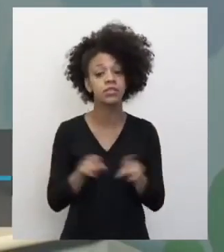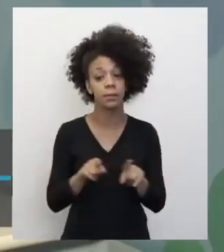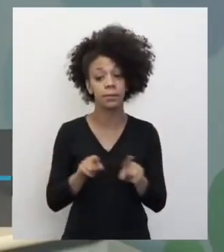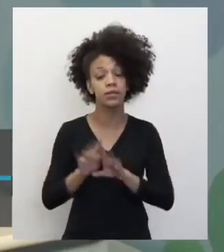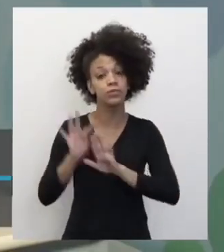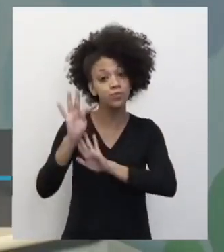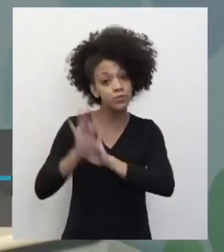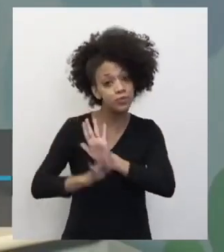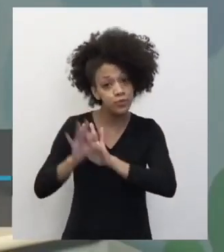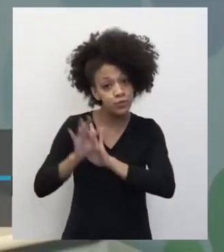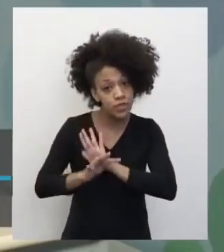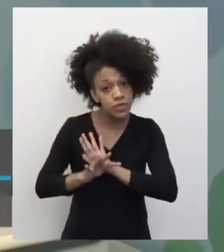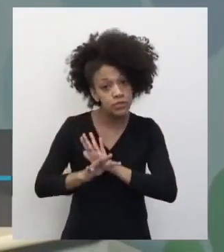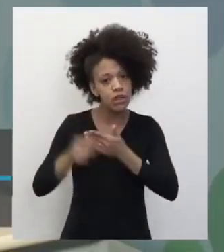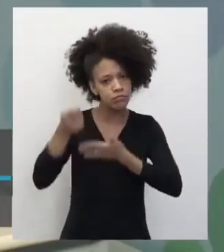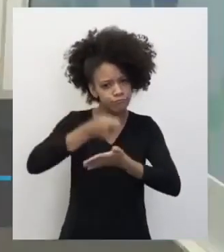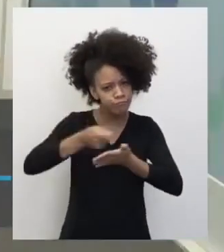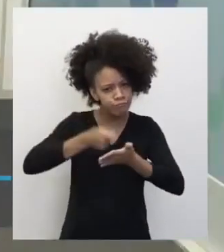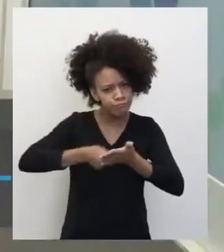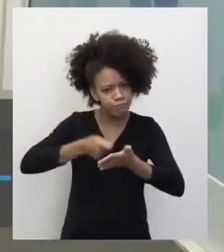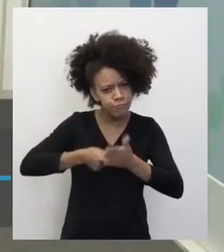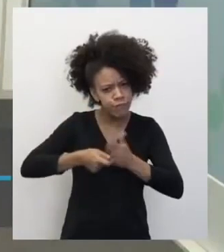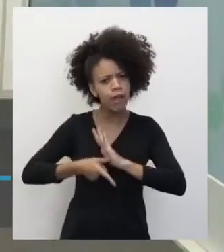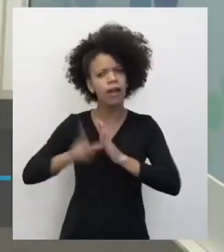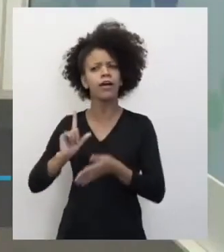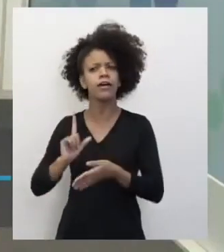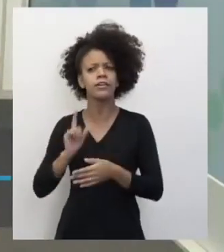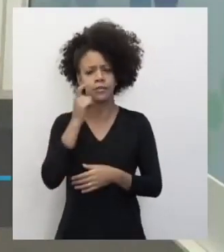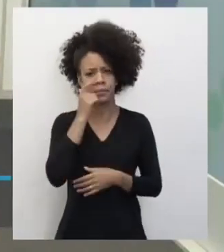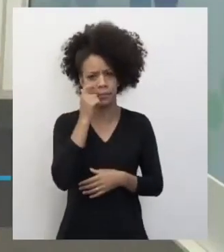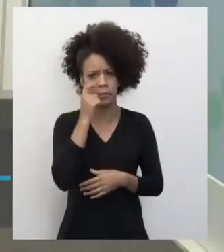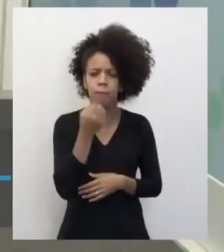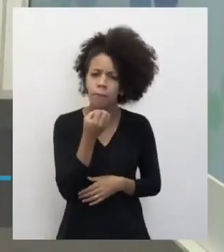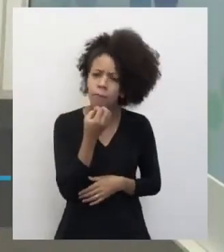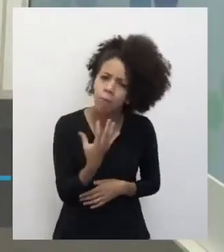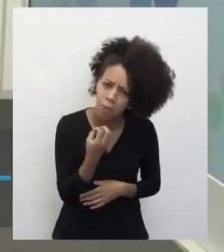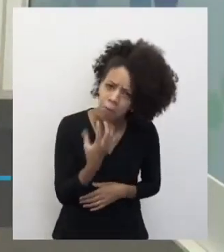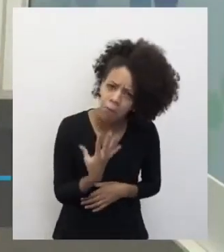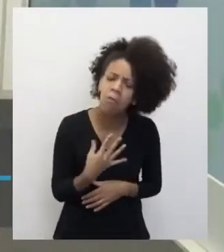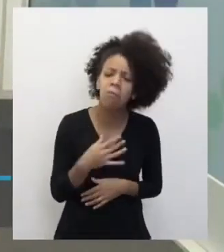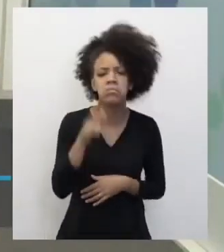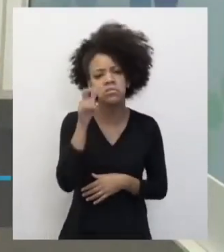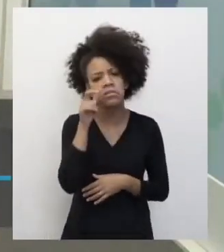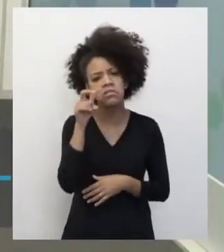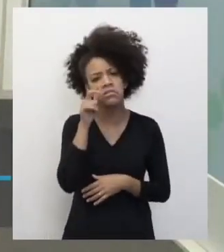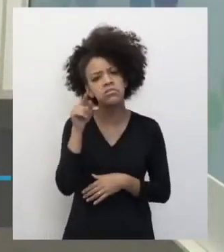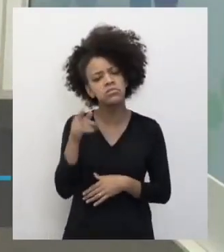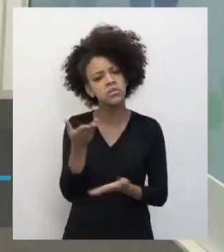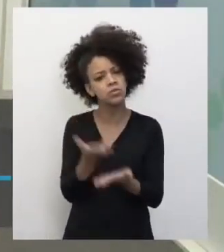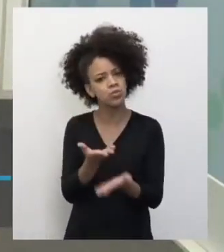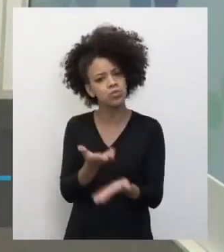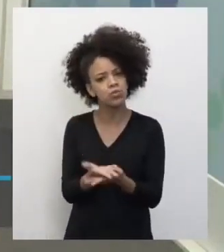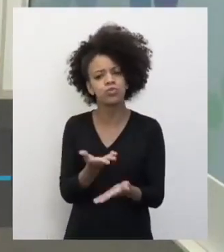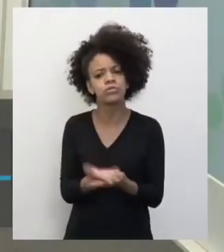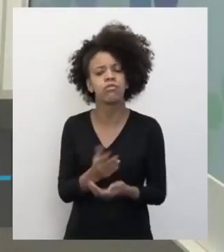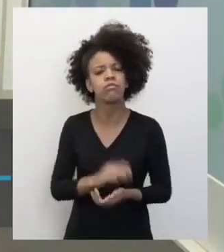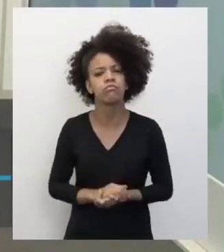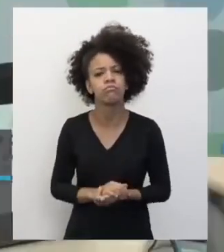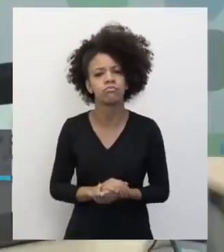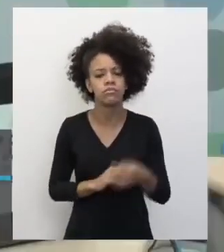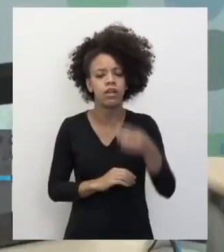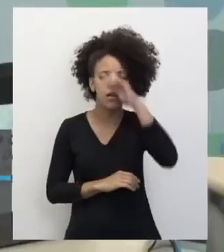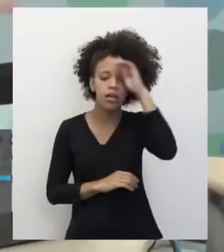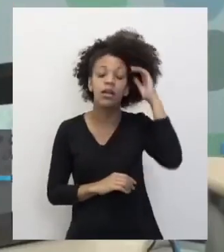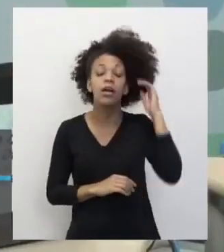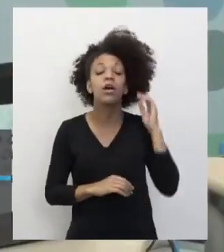que a gente escreve antes para poder postar. Muito bom, muito interessante essa coisa que você falou de estudar aí o time, né? Os times